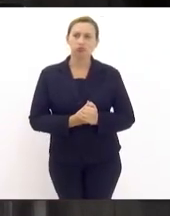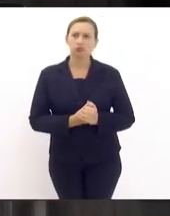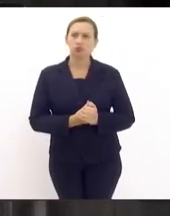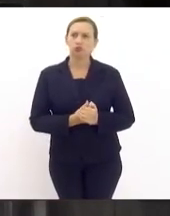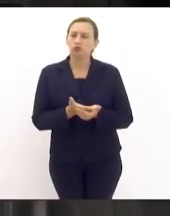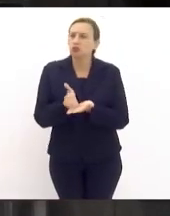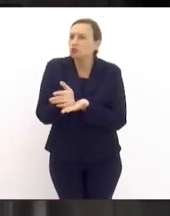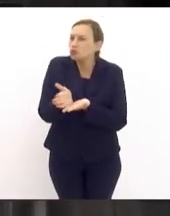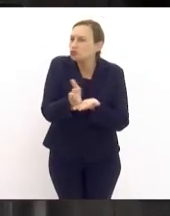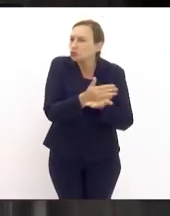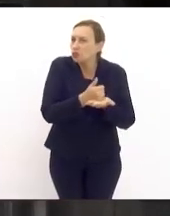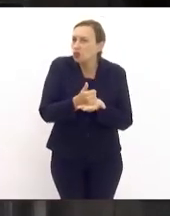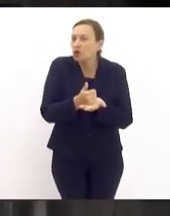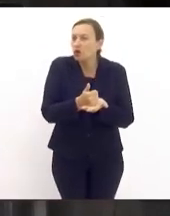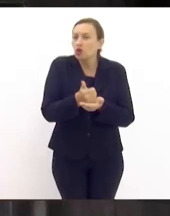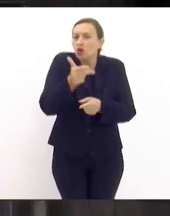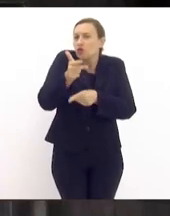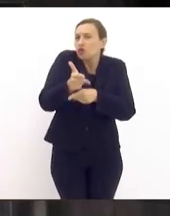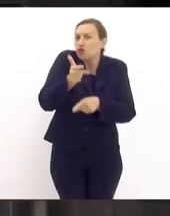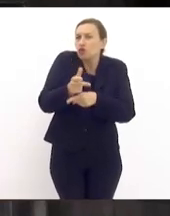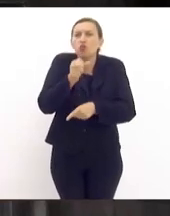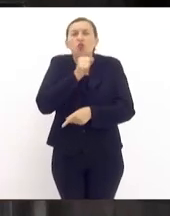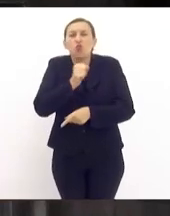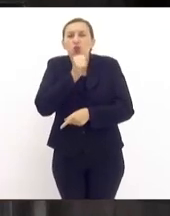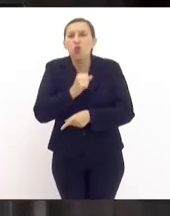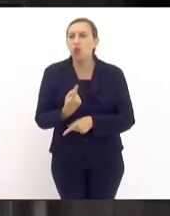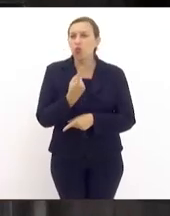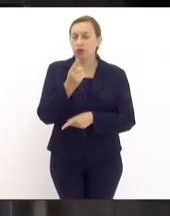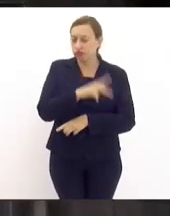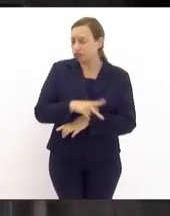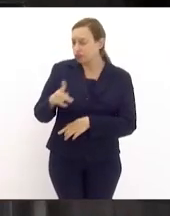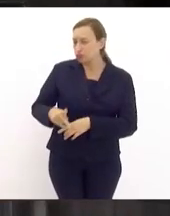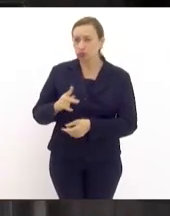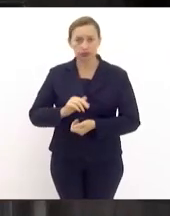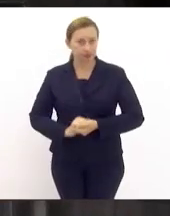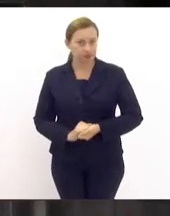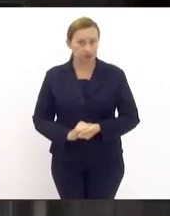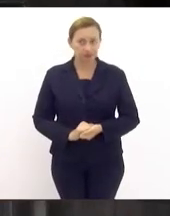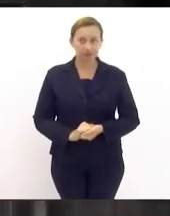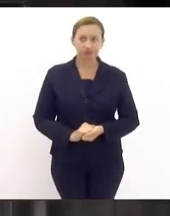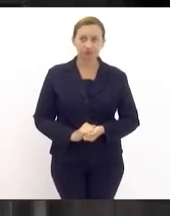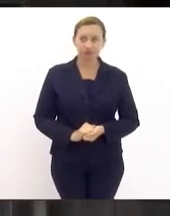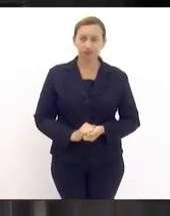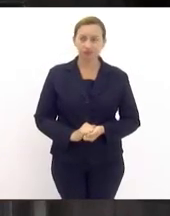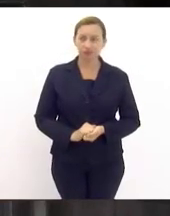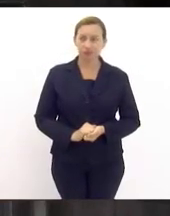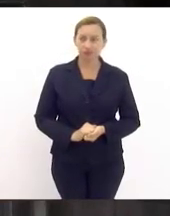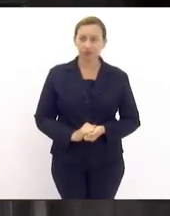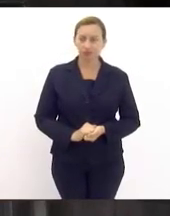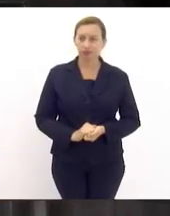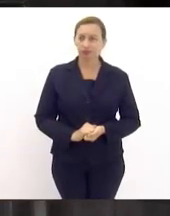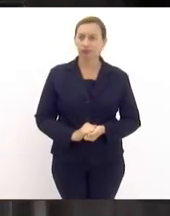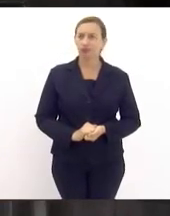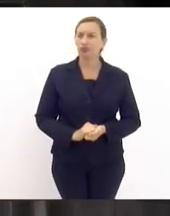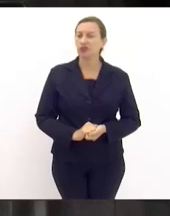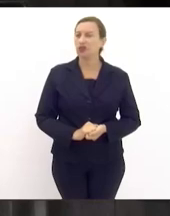recolhe vídeos antigos de uma professora, fragmentos, faz uma edição